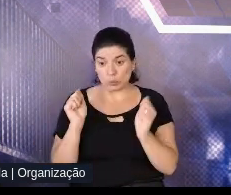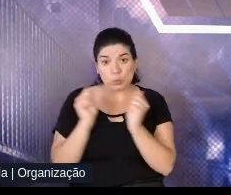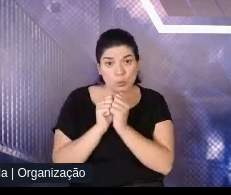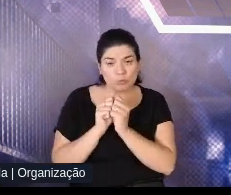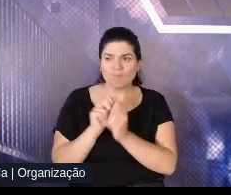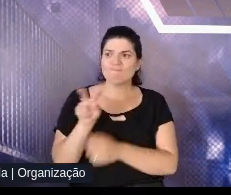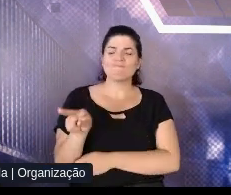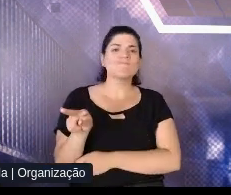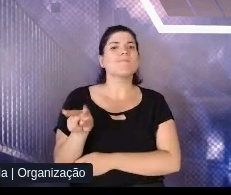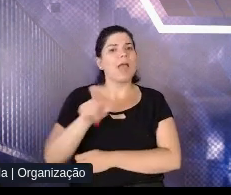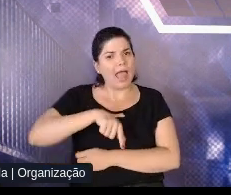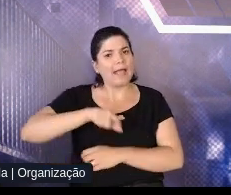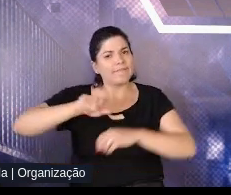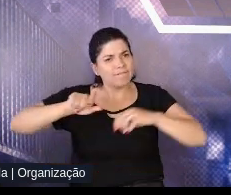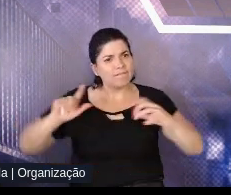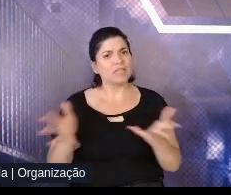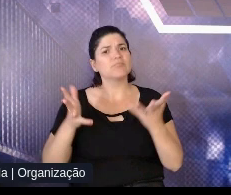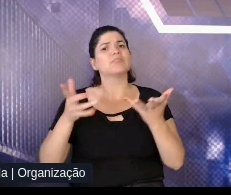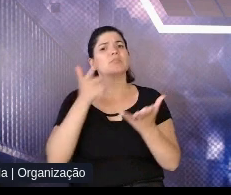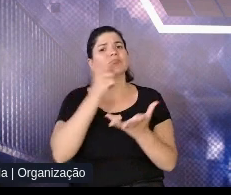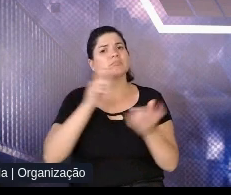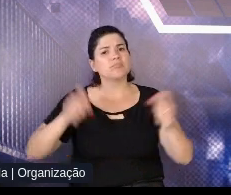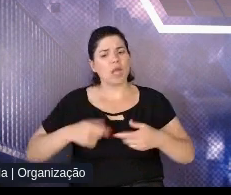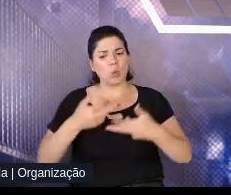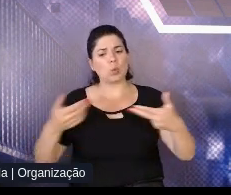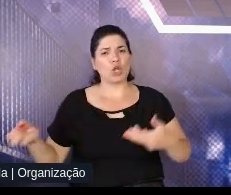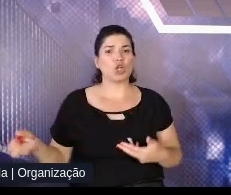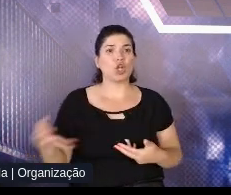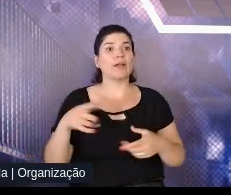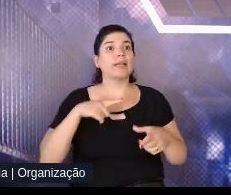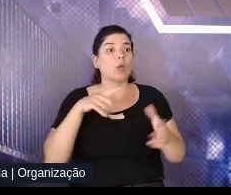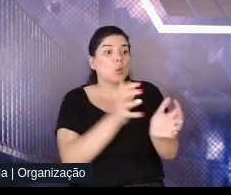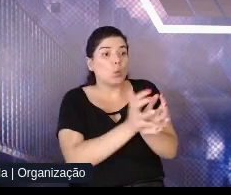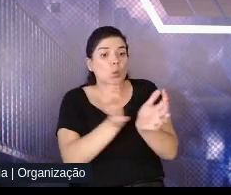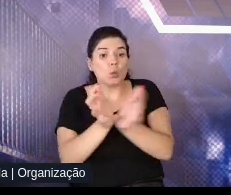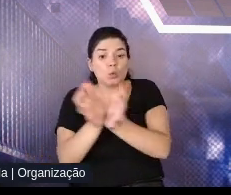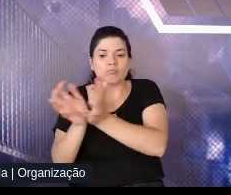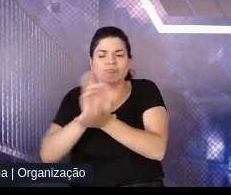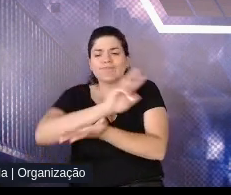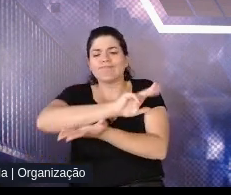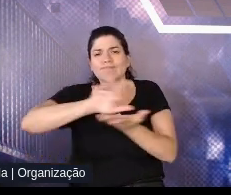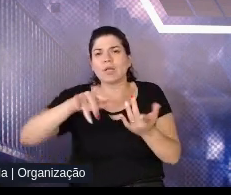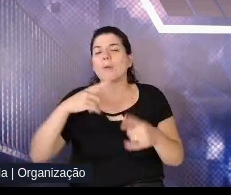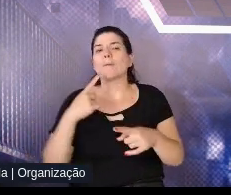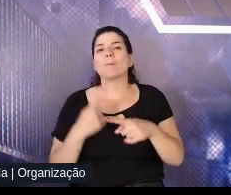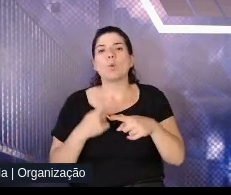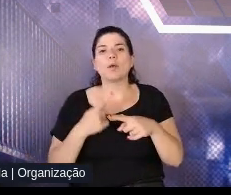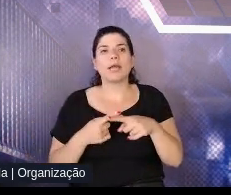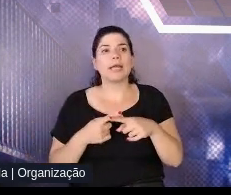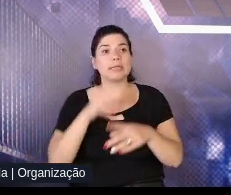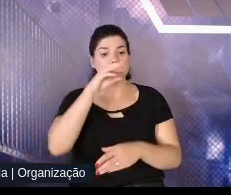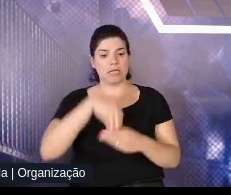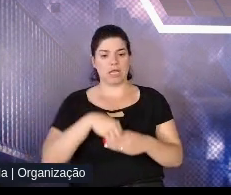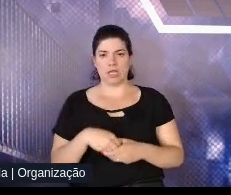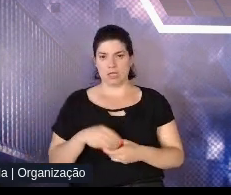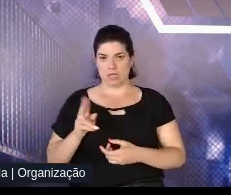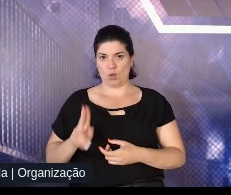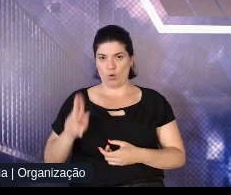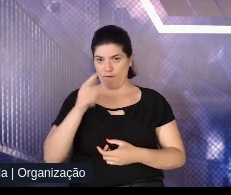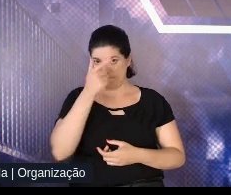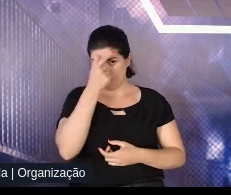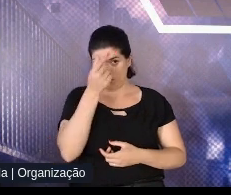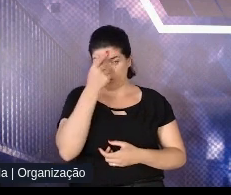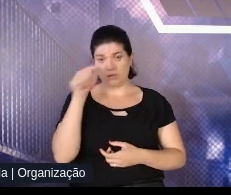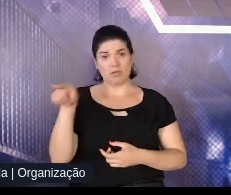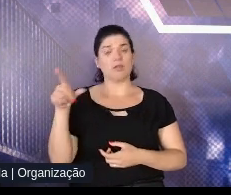é um investimento e tanto na inovação, em ter equipes diversas, porque ali na universidade eles já estão a um passo